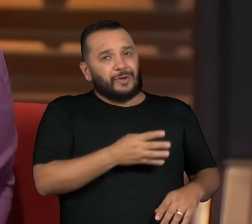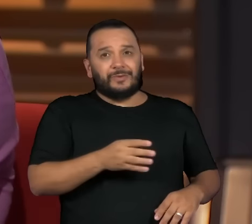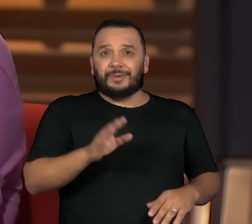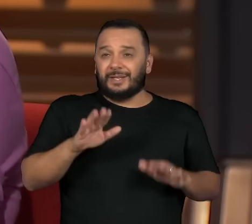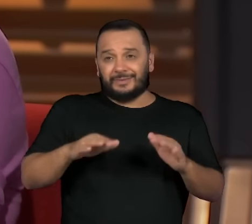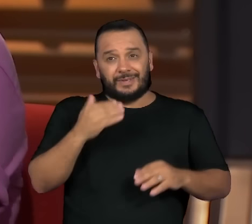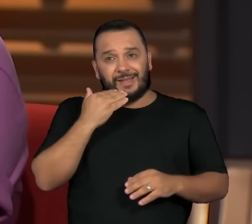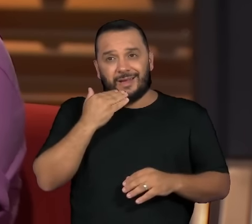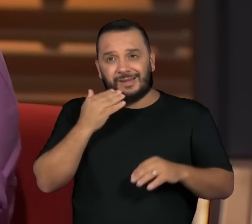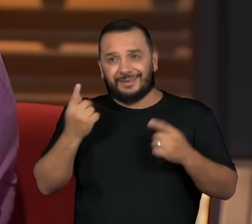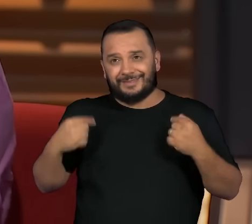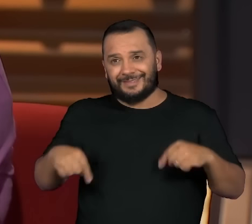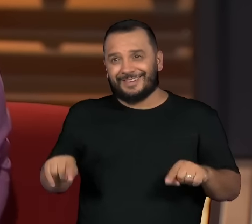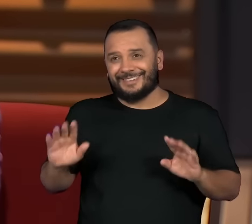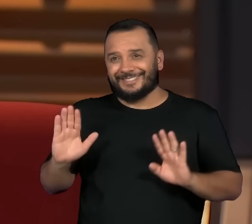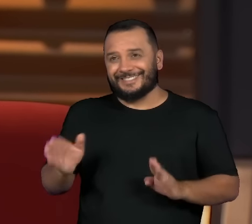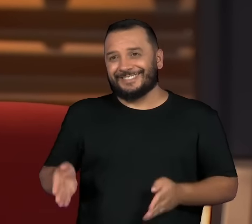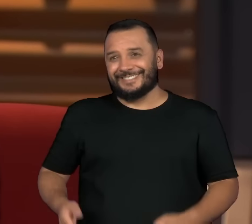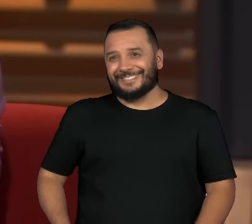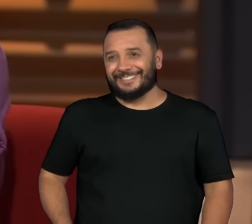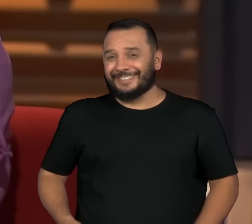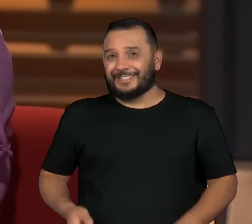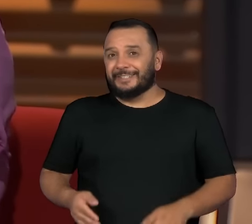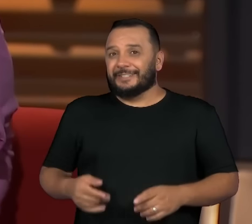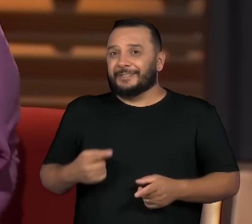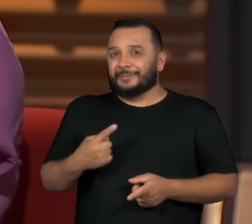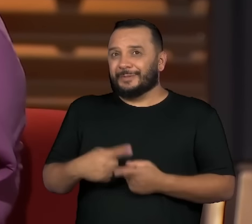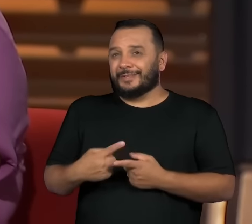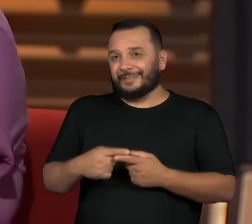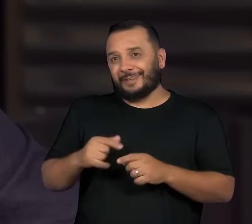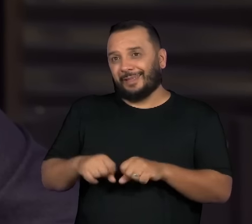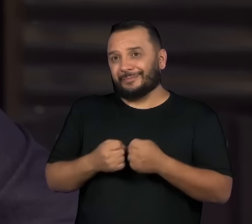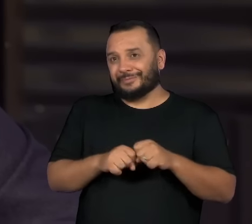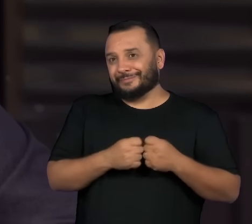estragada a lataria já. Tanto quebrar os ossos.